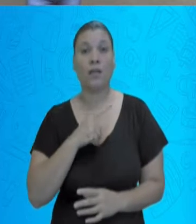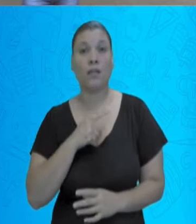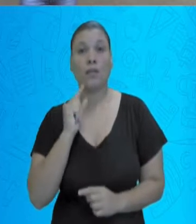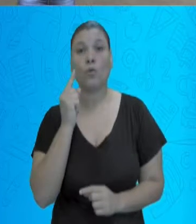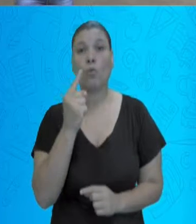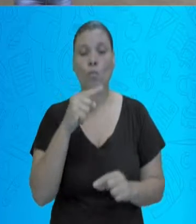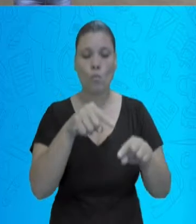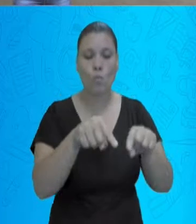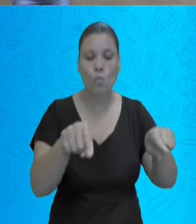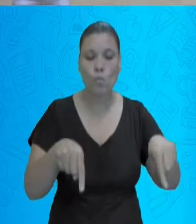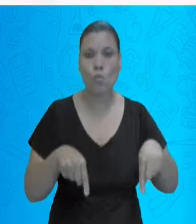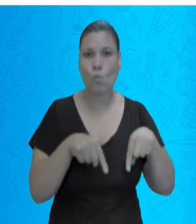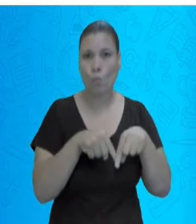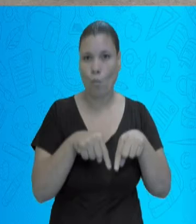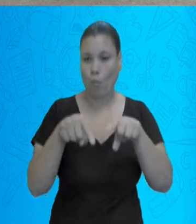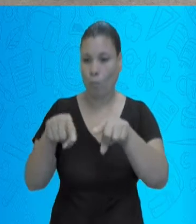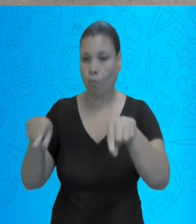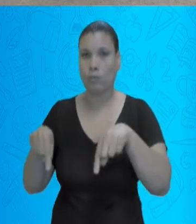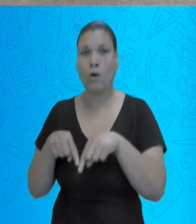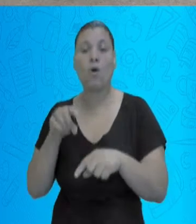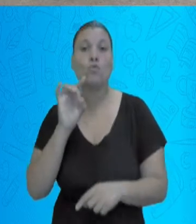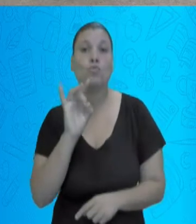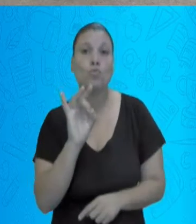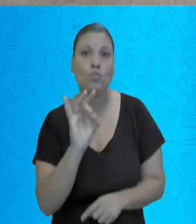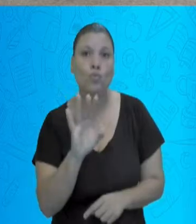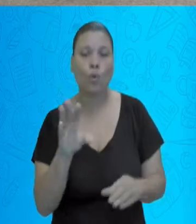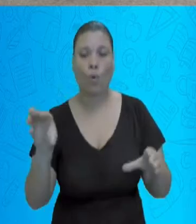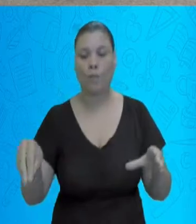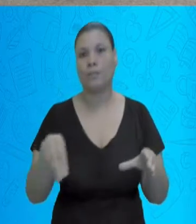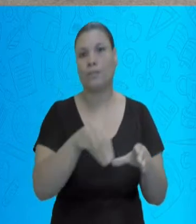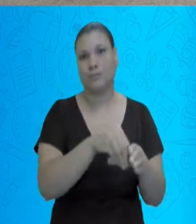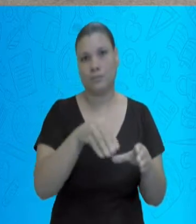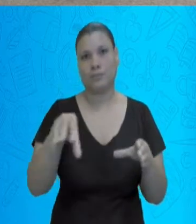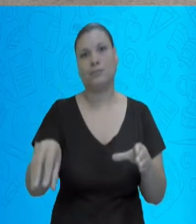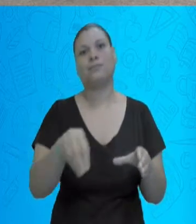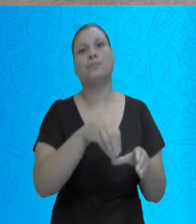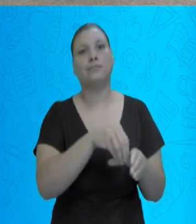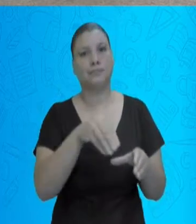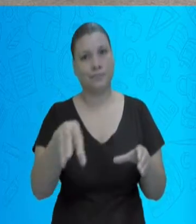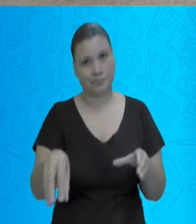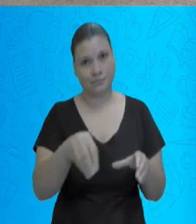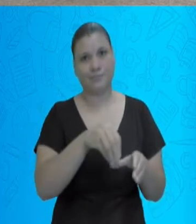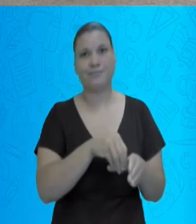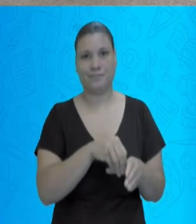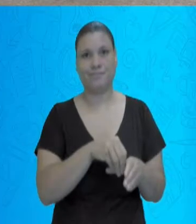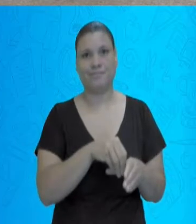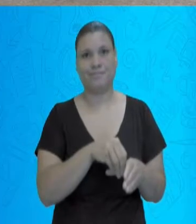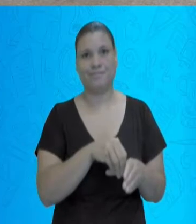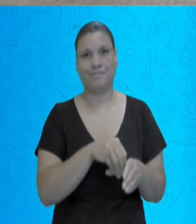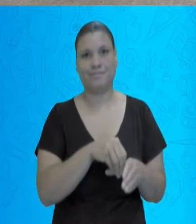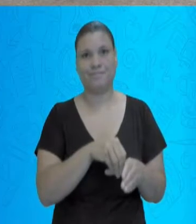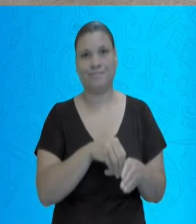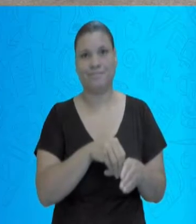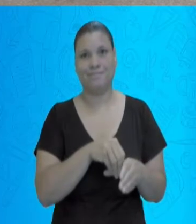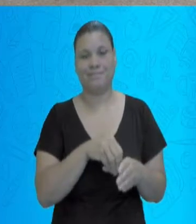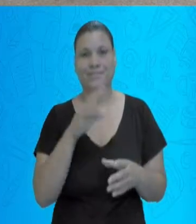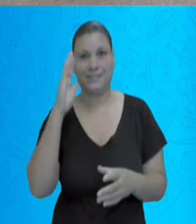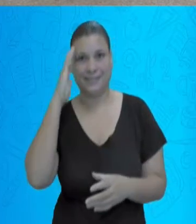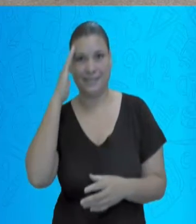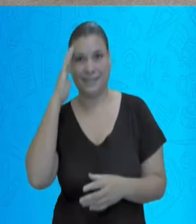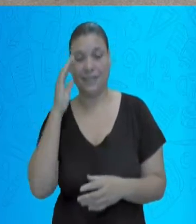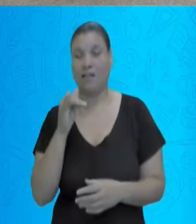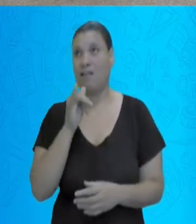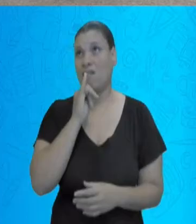casas muito grandes e eles tinham cômodos separados para coleções, por exemplo,